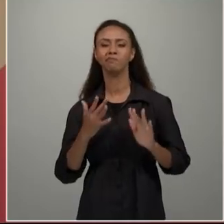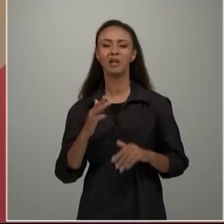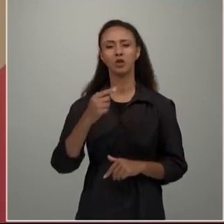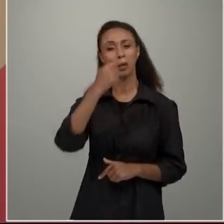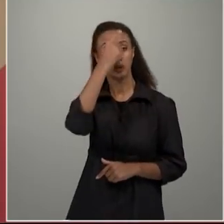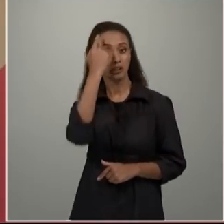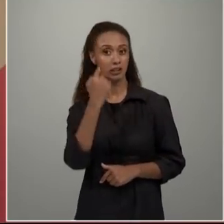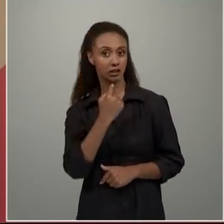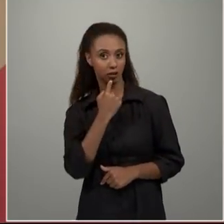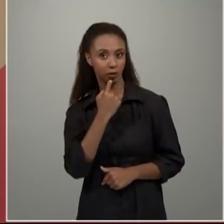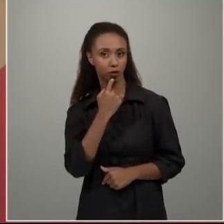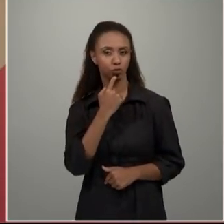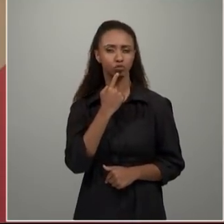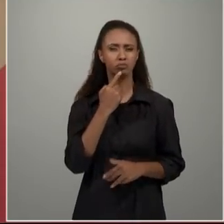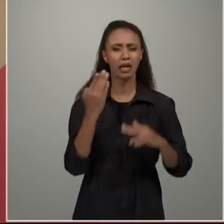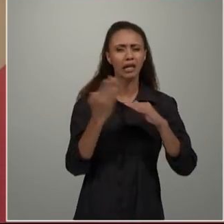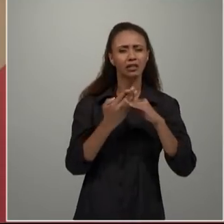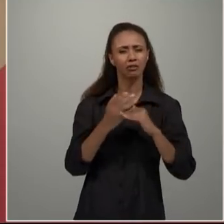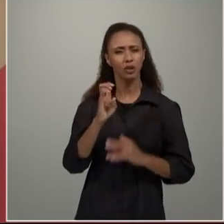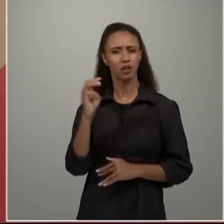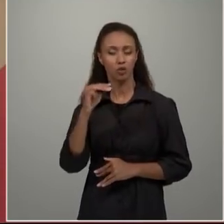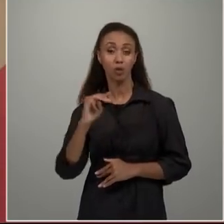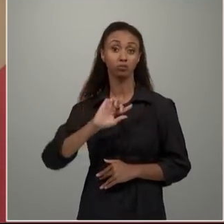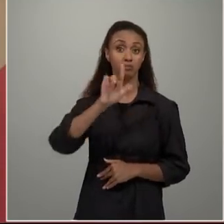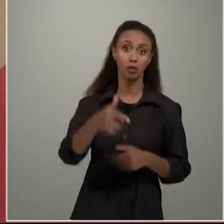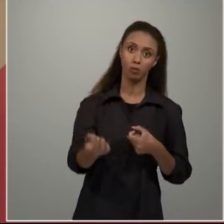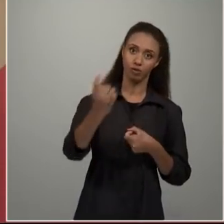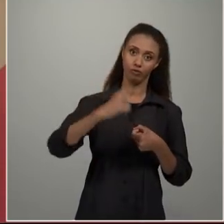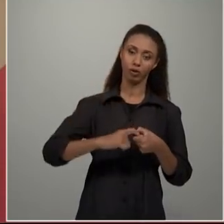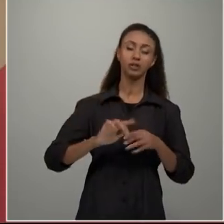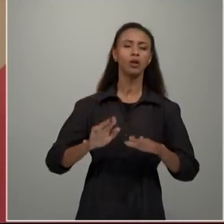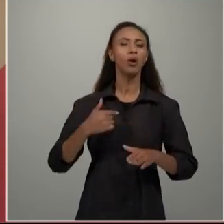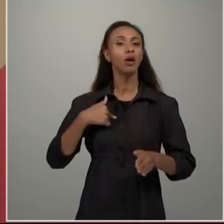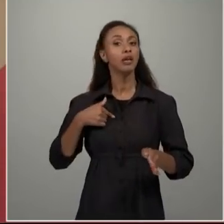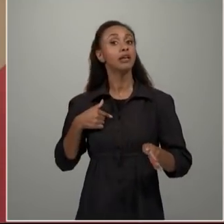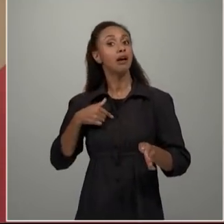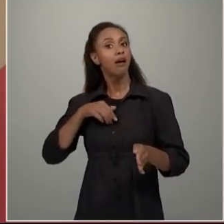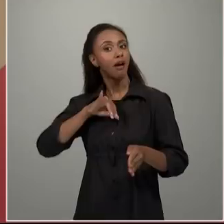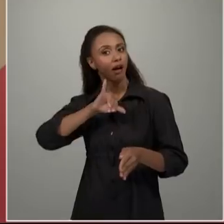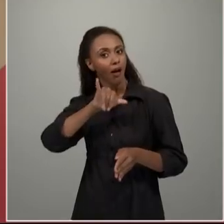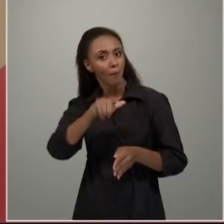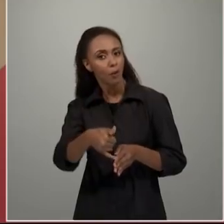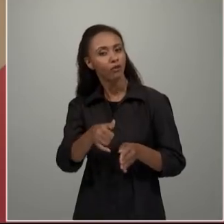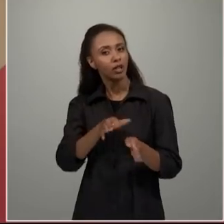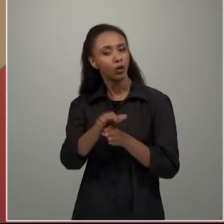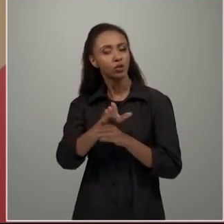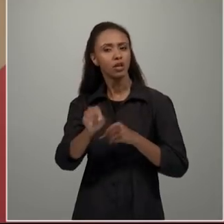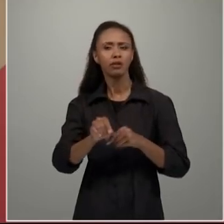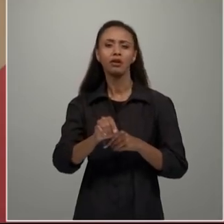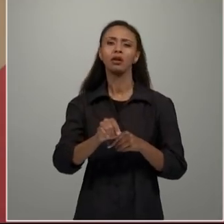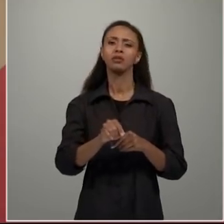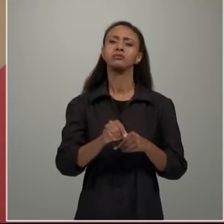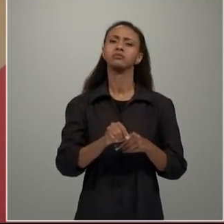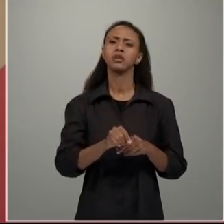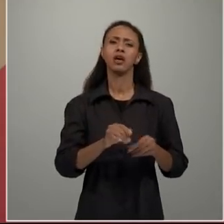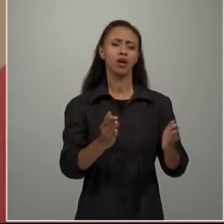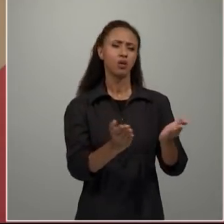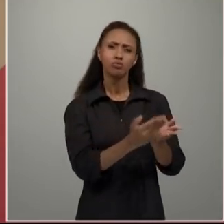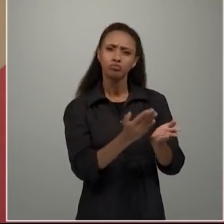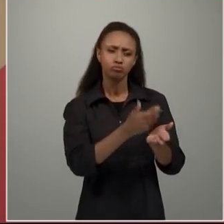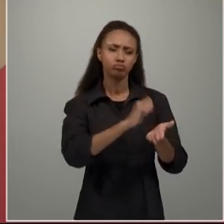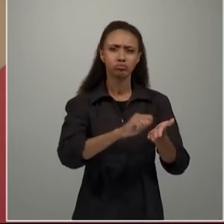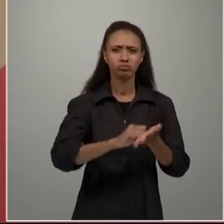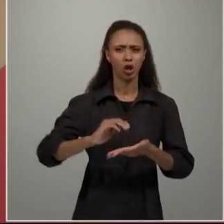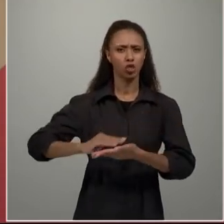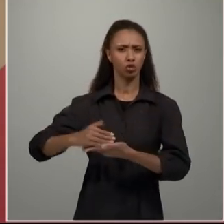15 minutinhos de intervalo aí a gente volta o que eu te aconselho a fazer nesse momento pega um caderno ou seu notebook o seu tablet